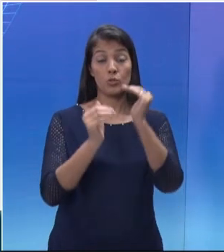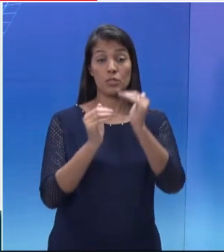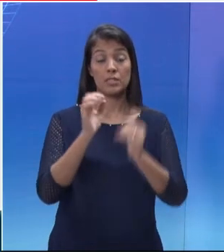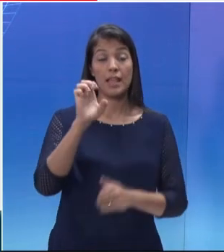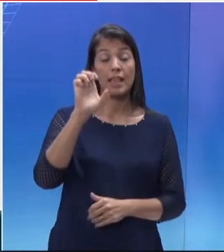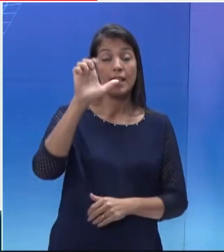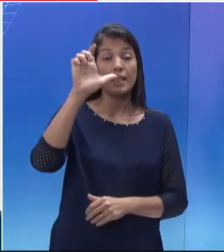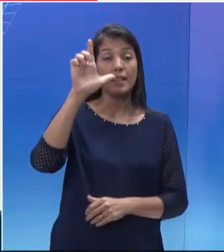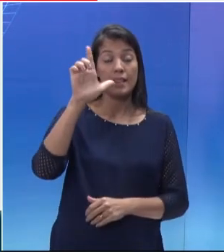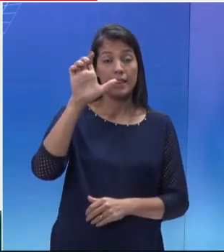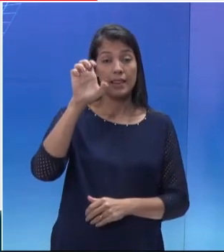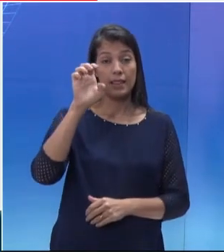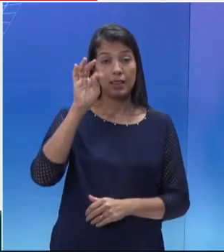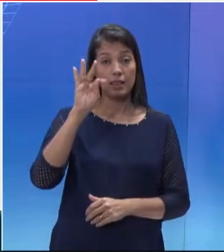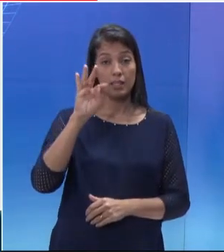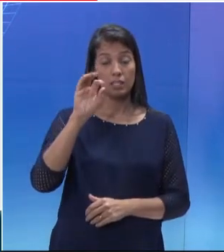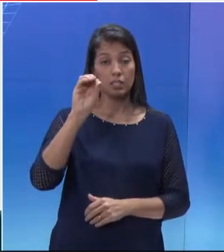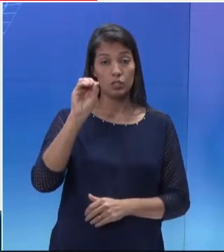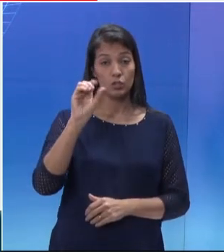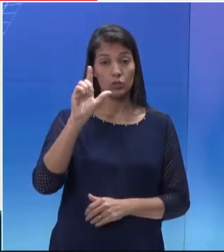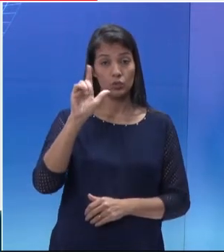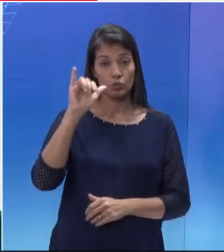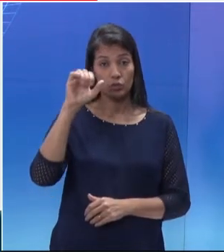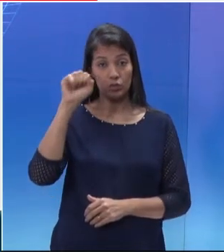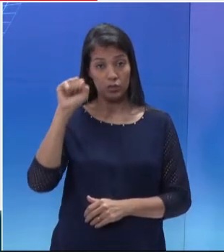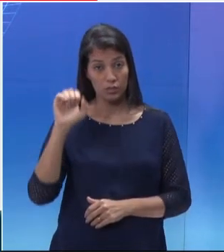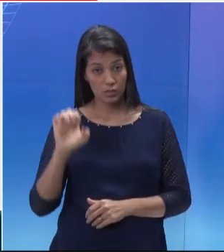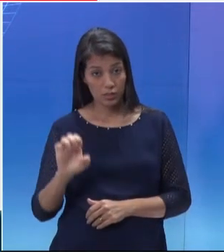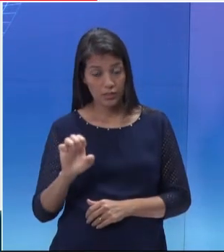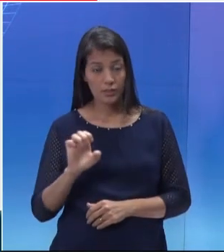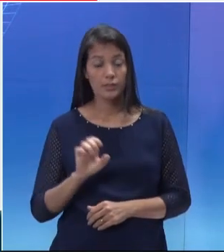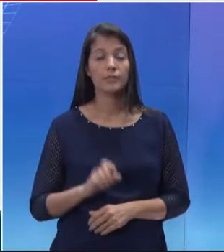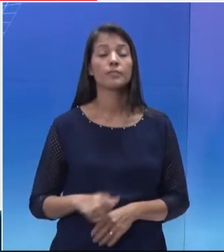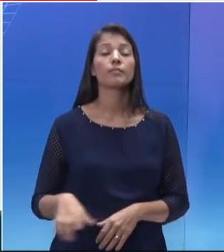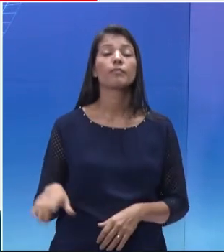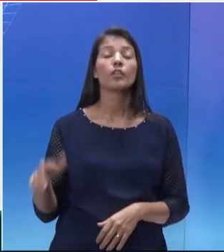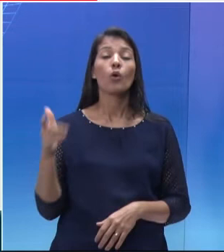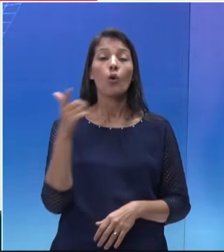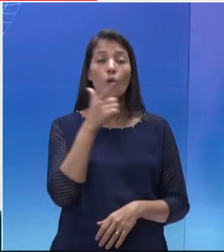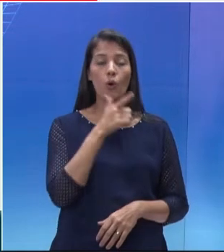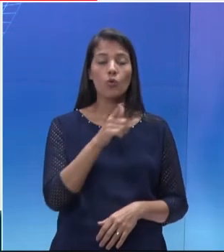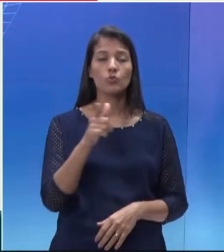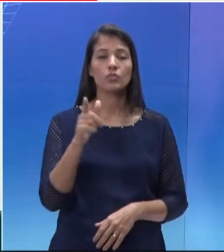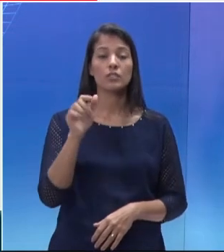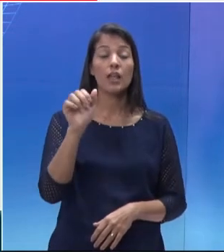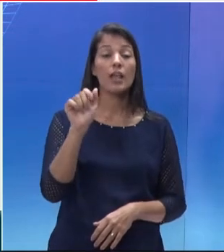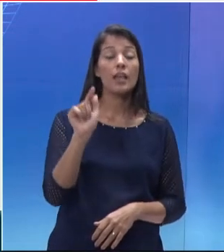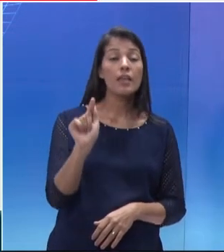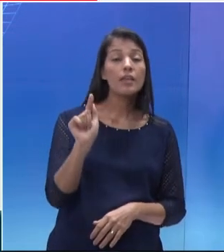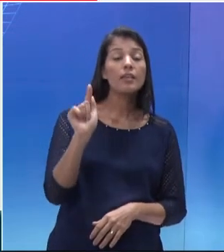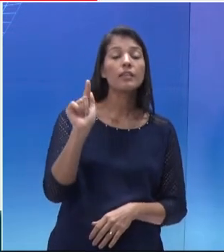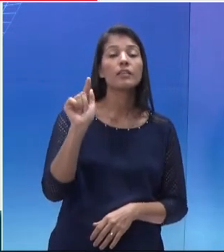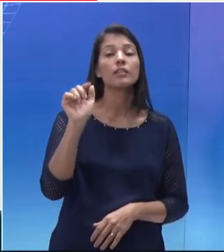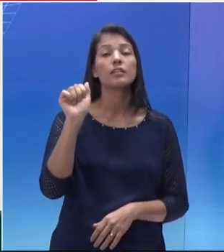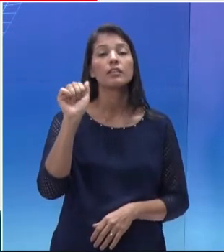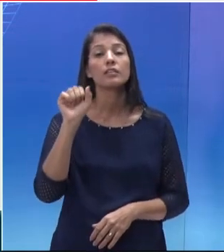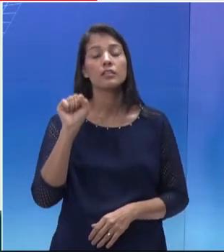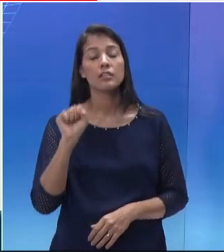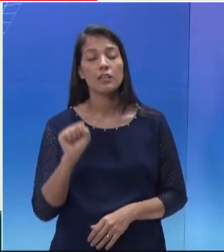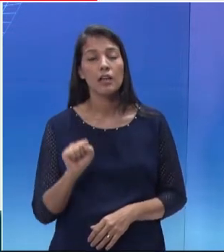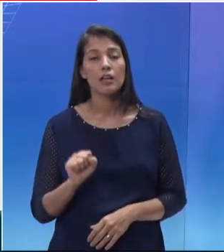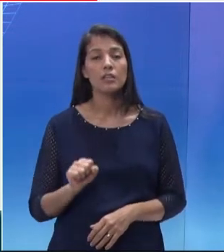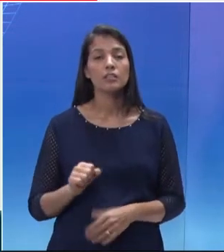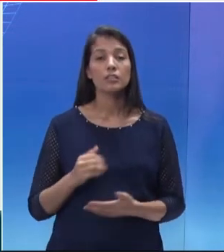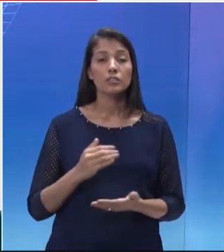eletrólise e que essa eletrólise vai se obter gás cloro e hidróxido de sódio. Ok, tudo isso partindo de